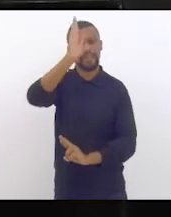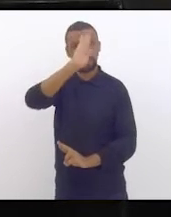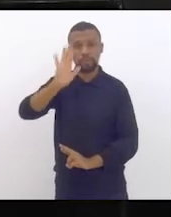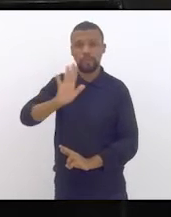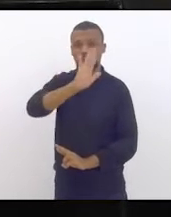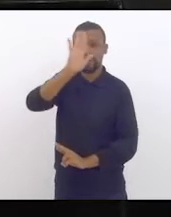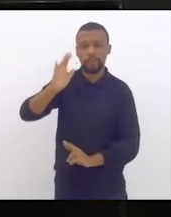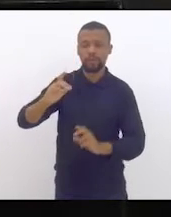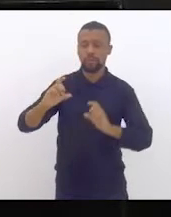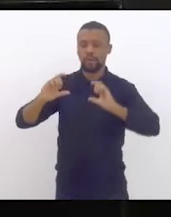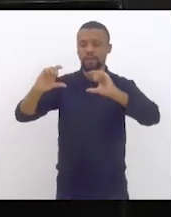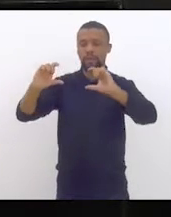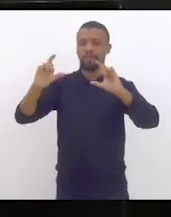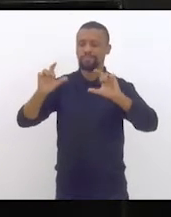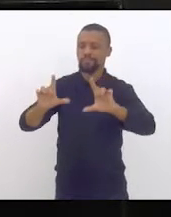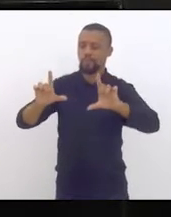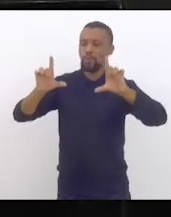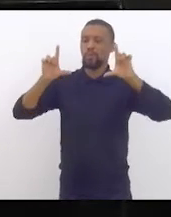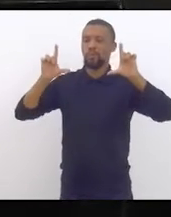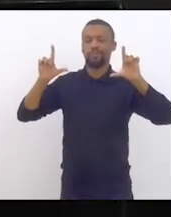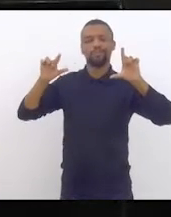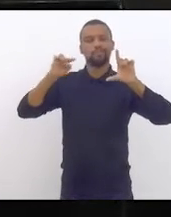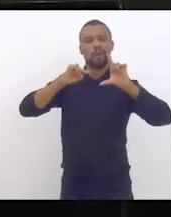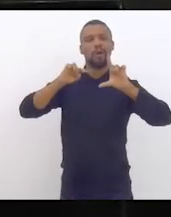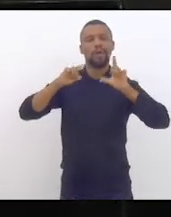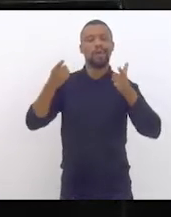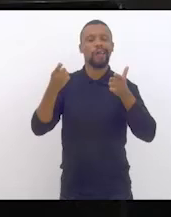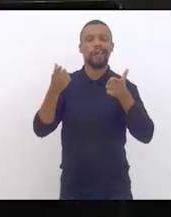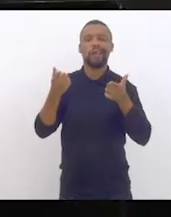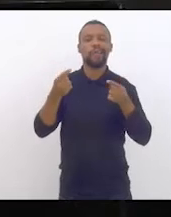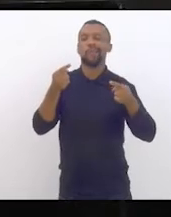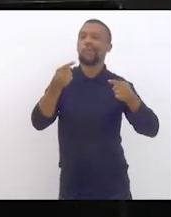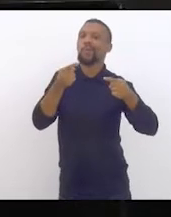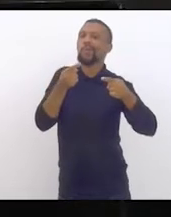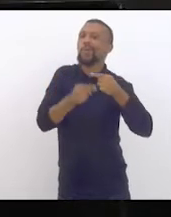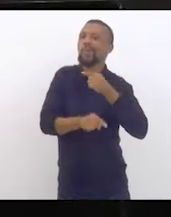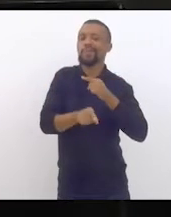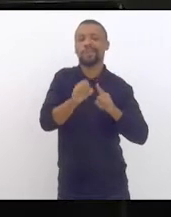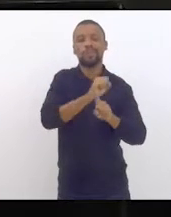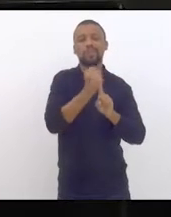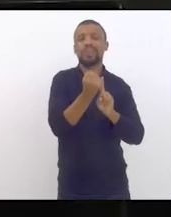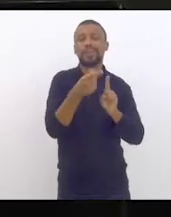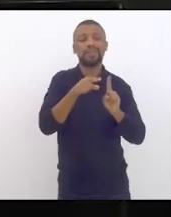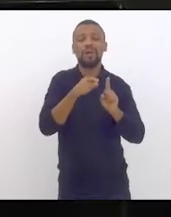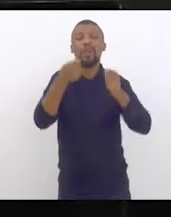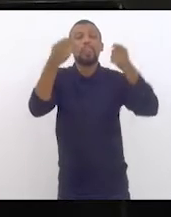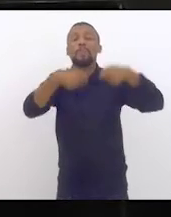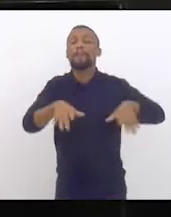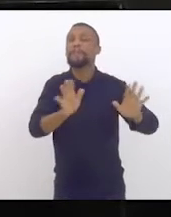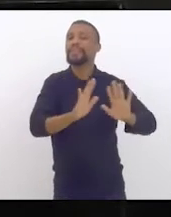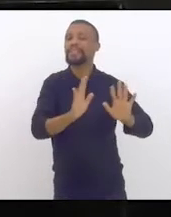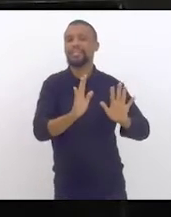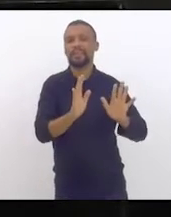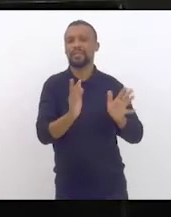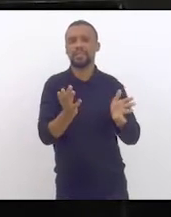Brasil é Presta um desserviço à sociedade talvez porque o Nobre